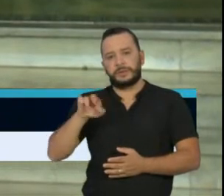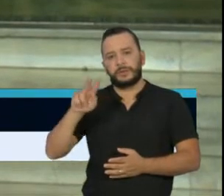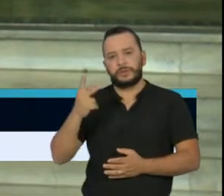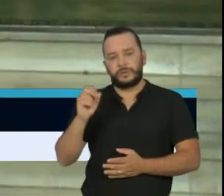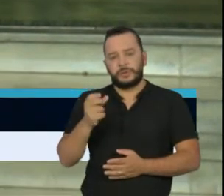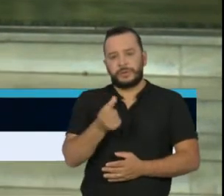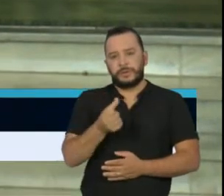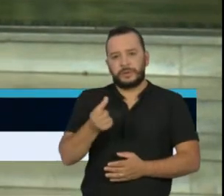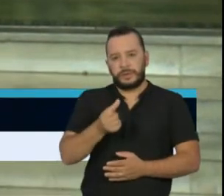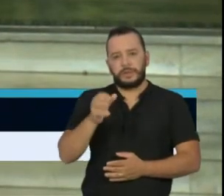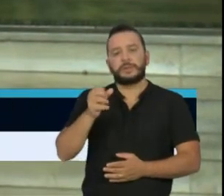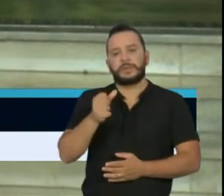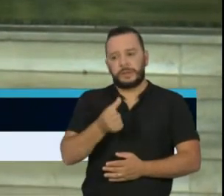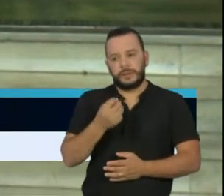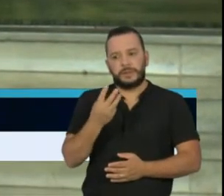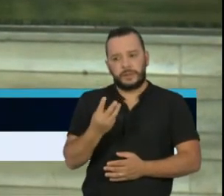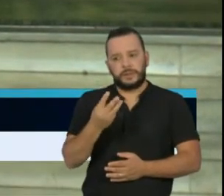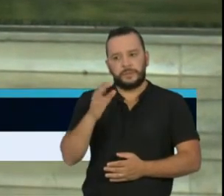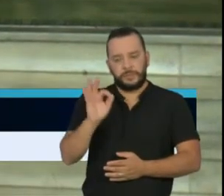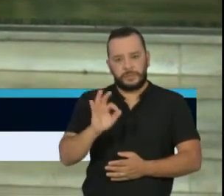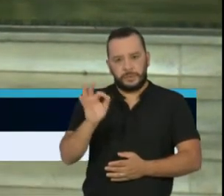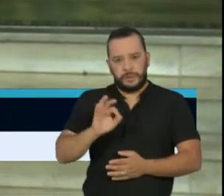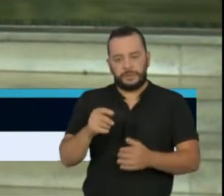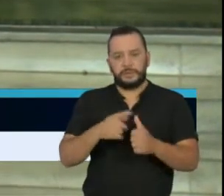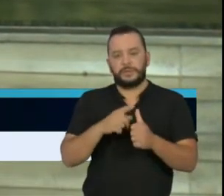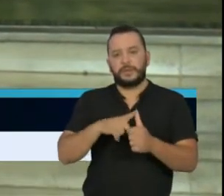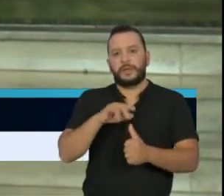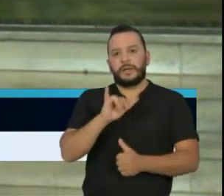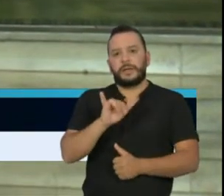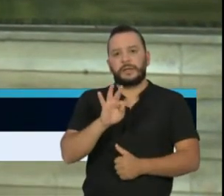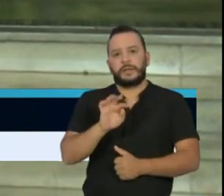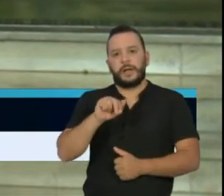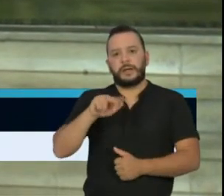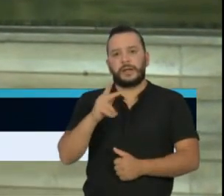63% de isolamento. E Itanhaém e Arujá, com